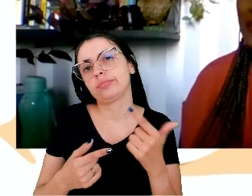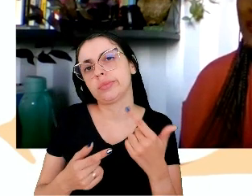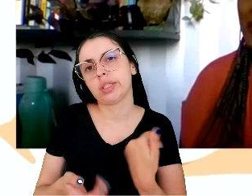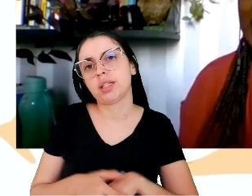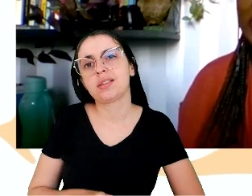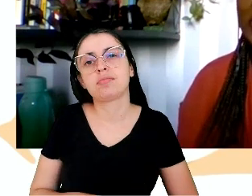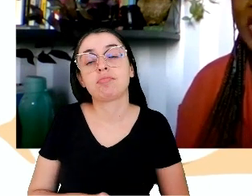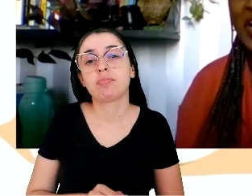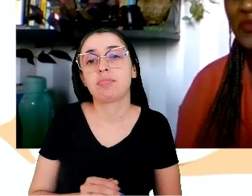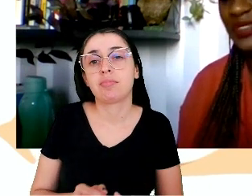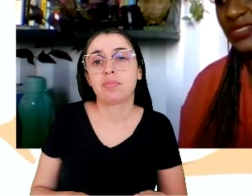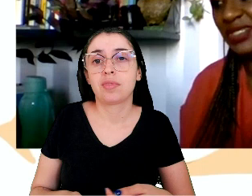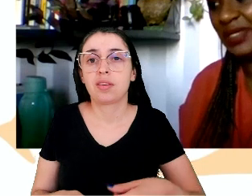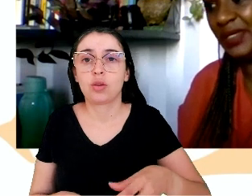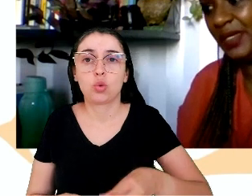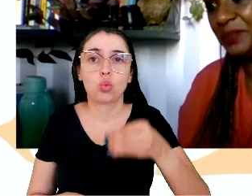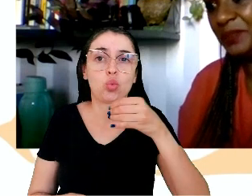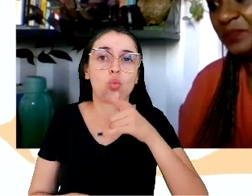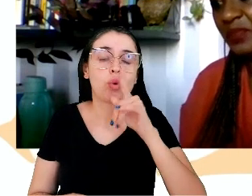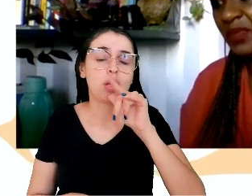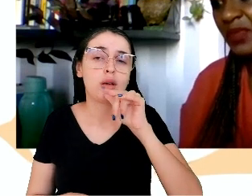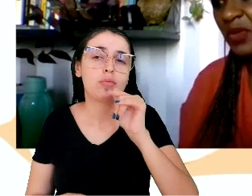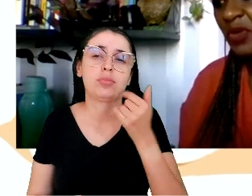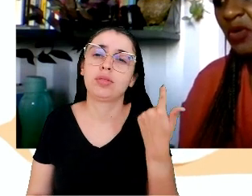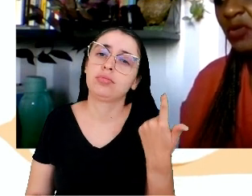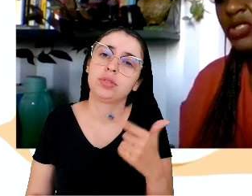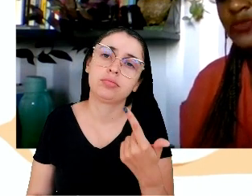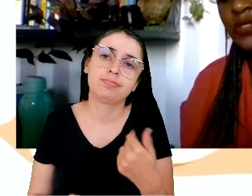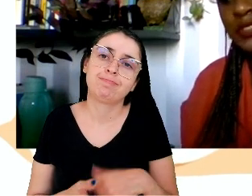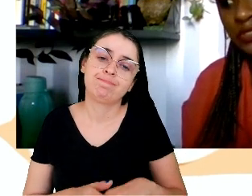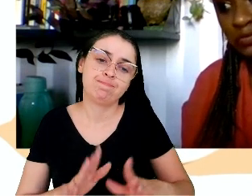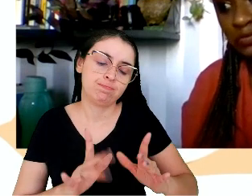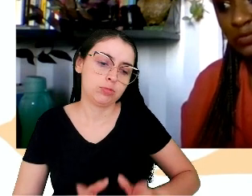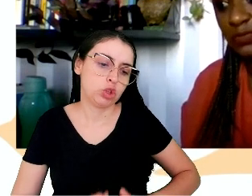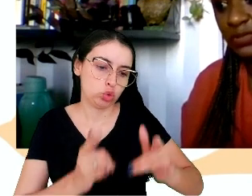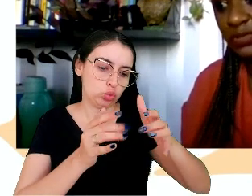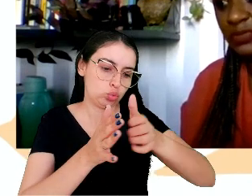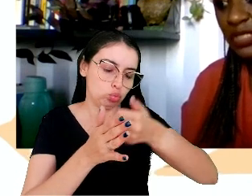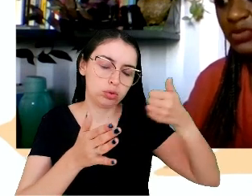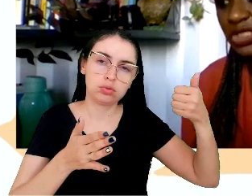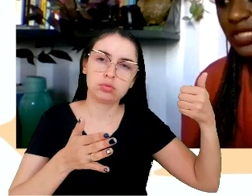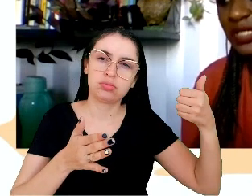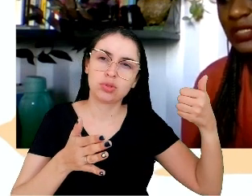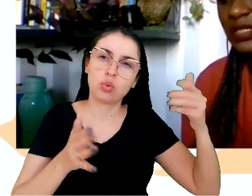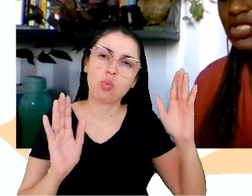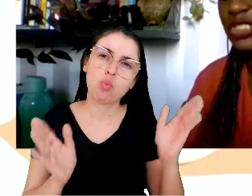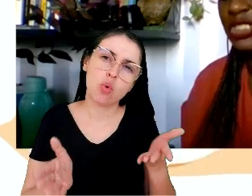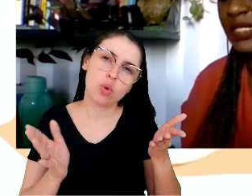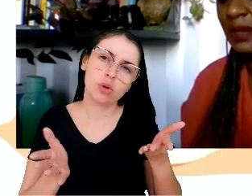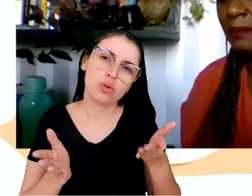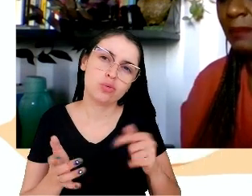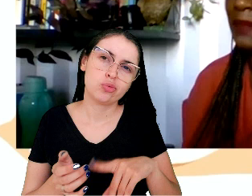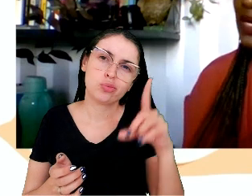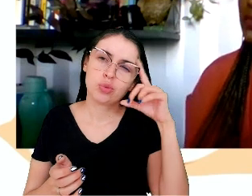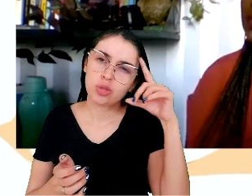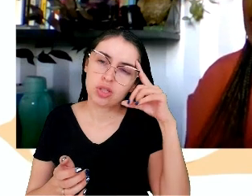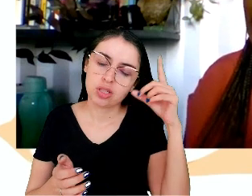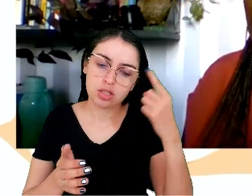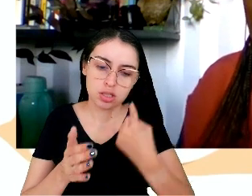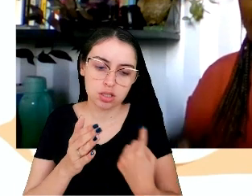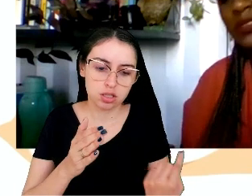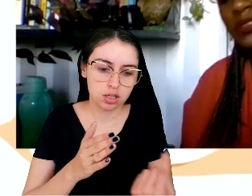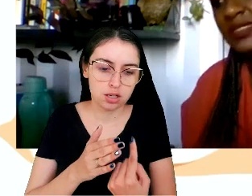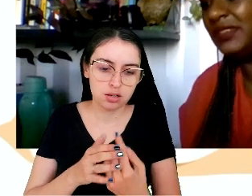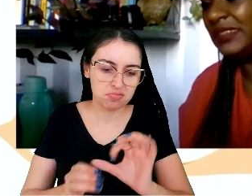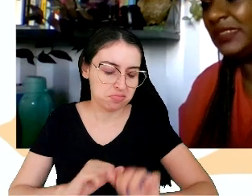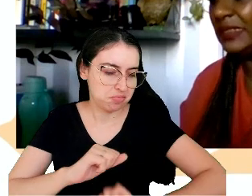suas garrafinhas de água na geladeira. Hoje foi seu dia de chegar para